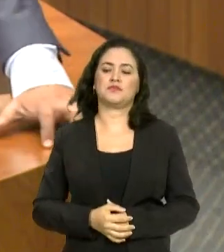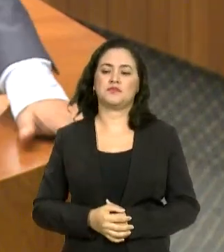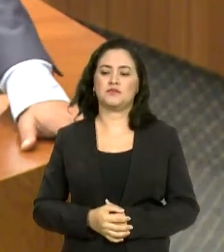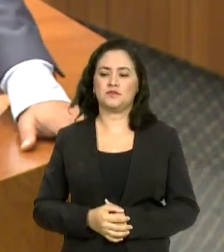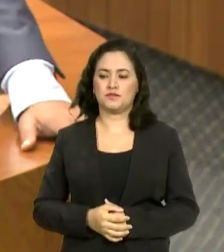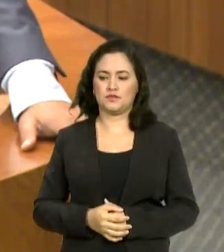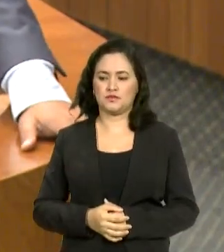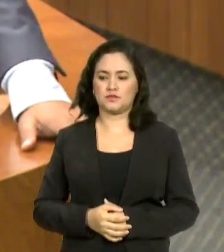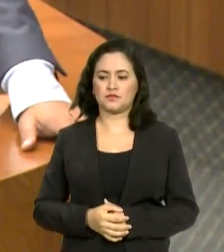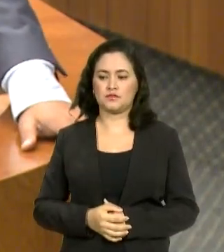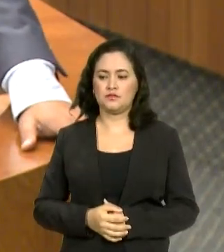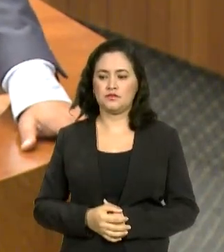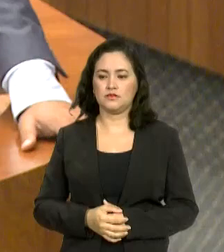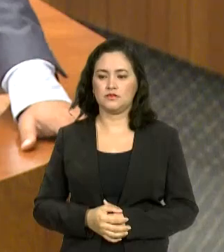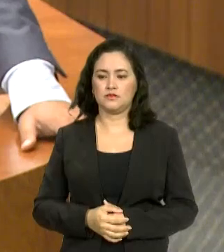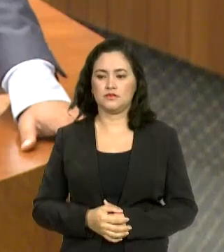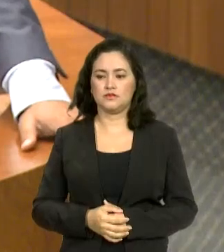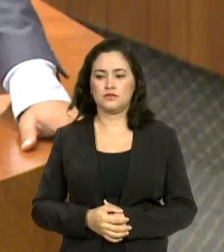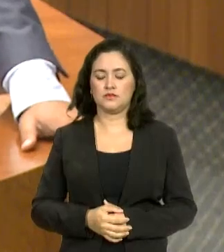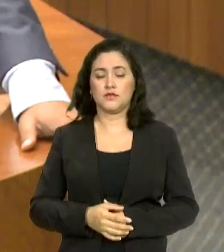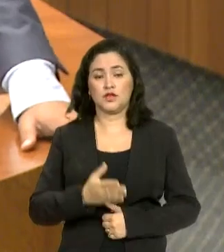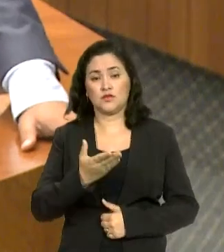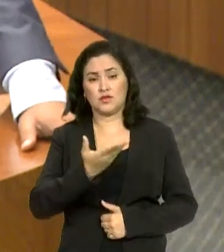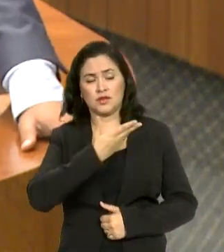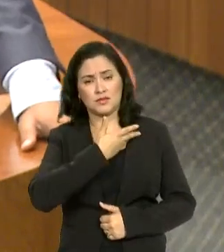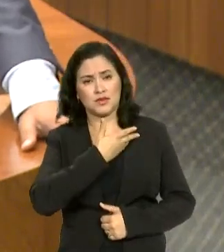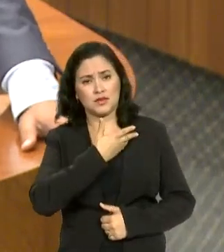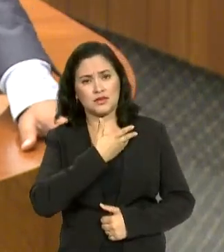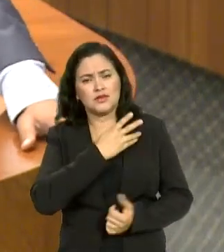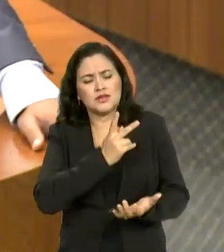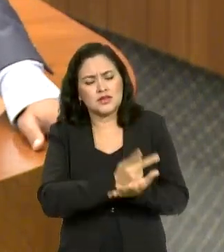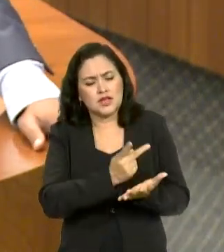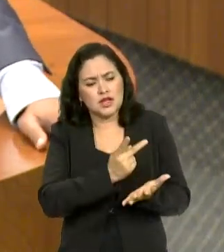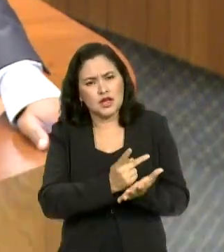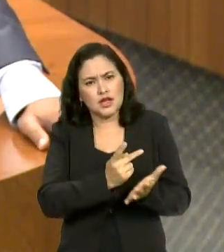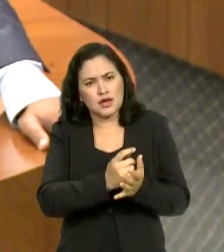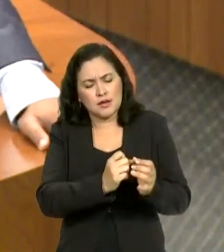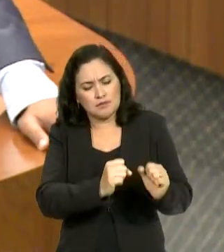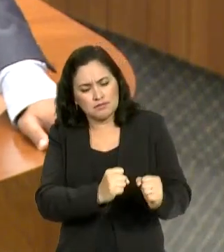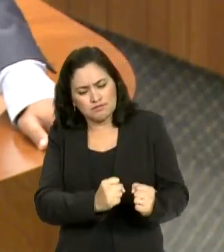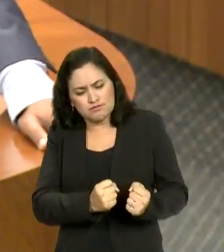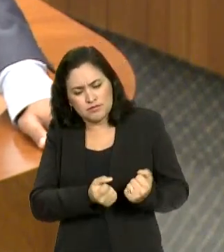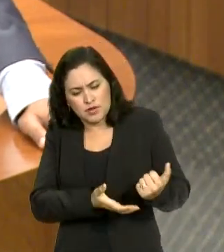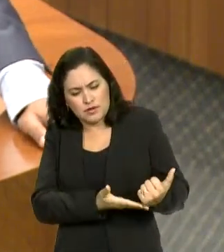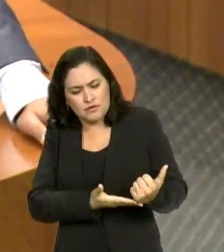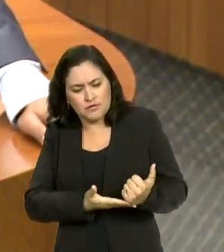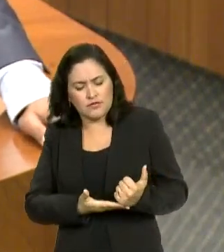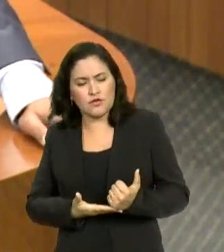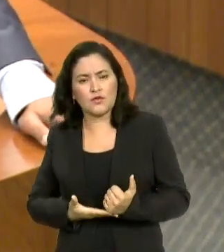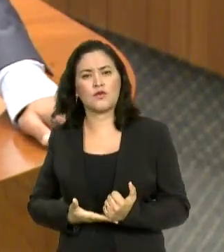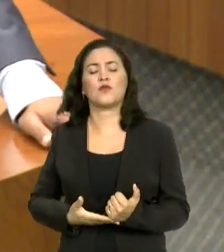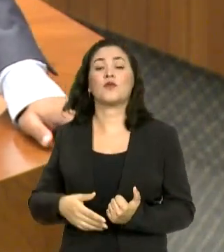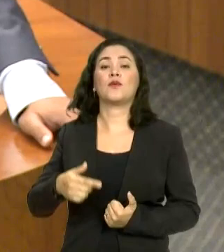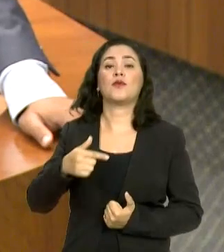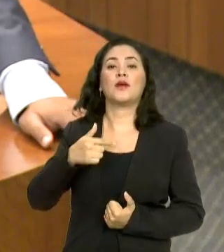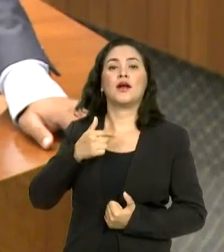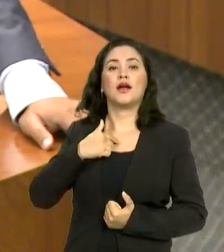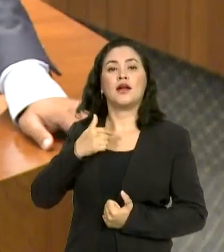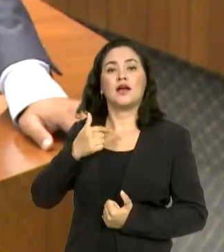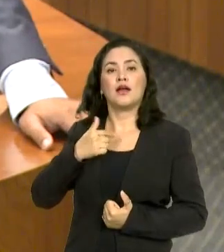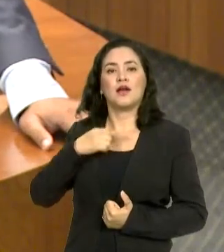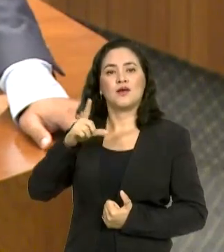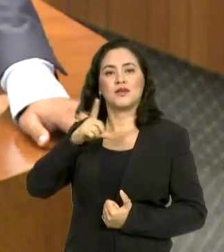e o nobre amigo sempre me deu força para que eu ocupasse posições importantes no processo